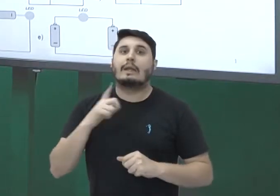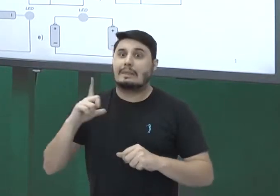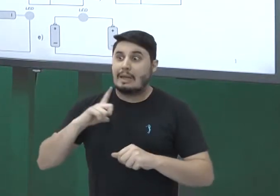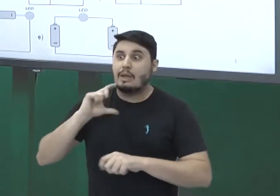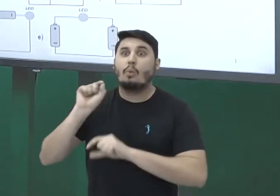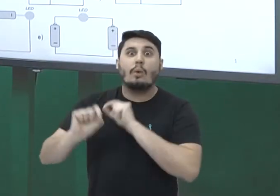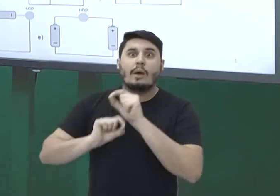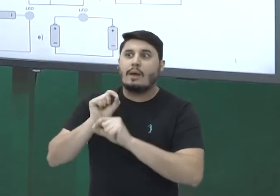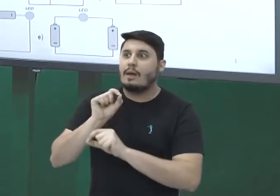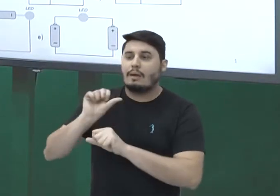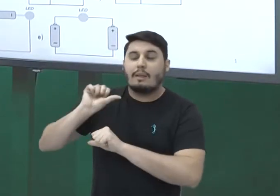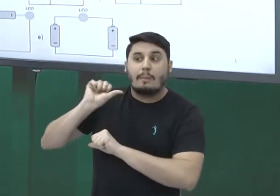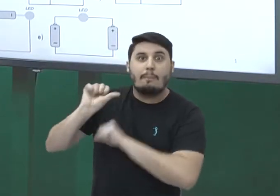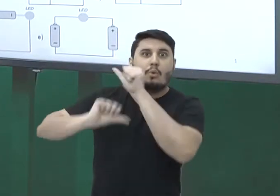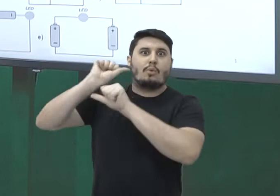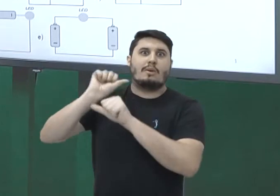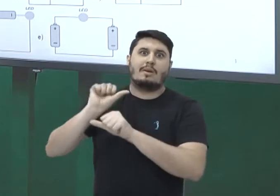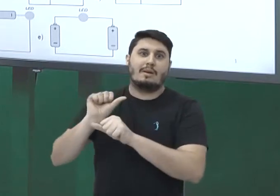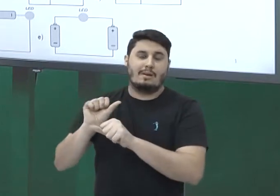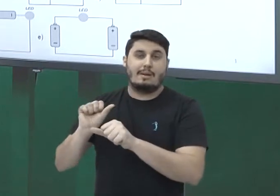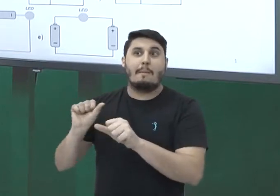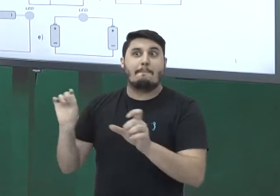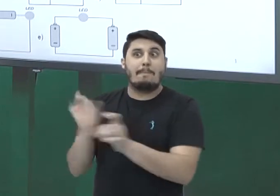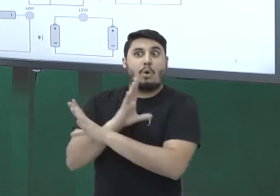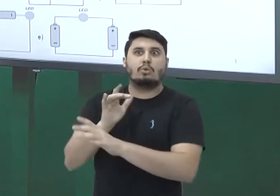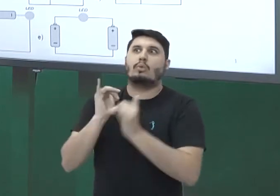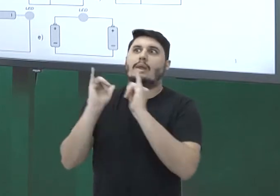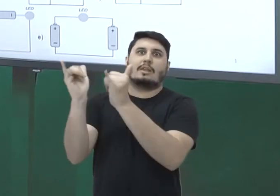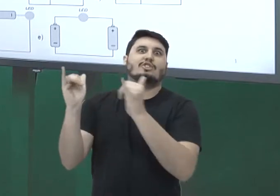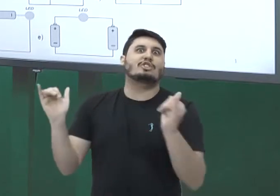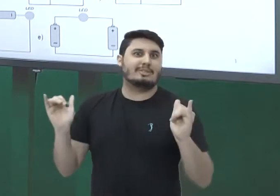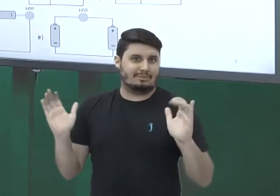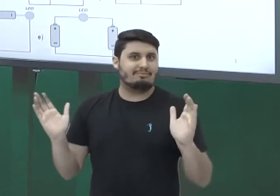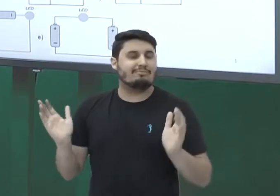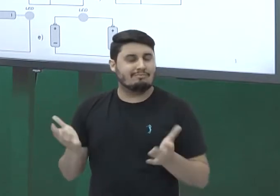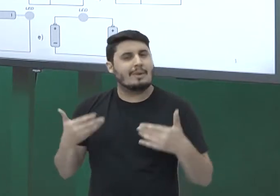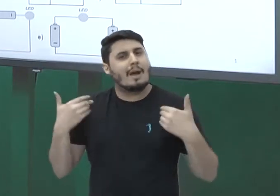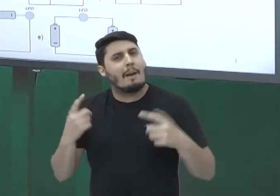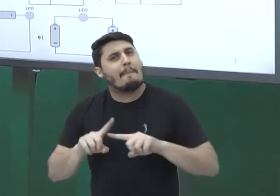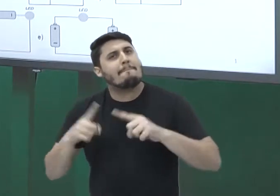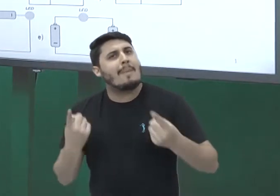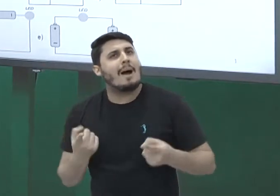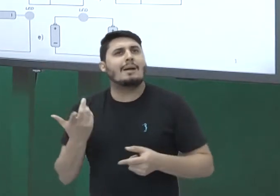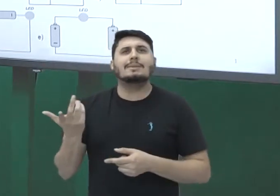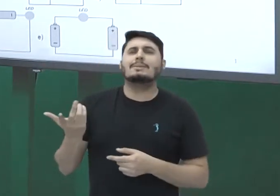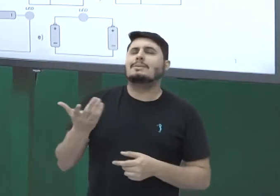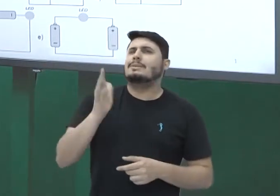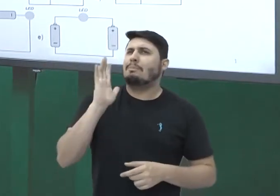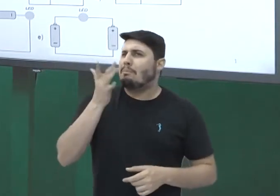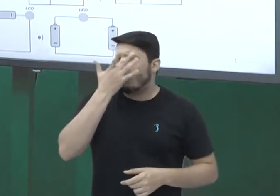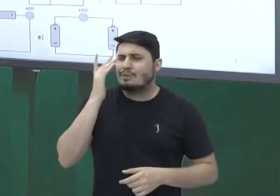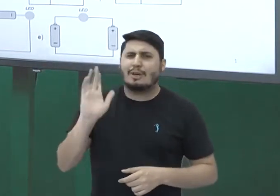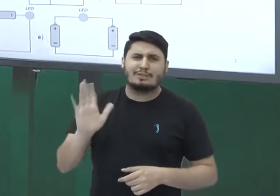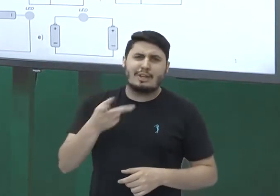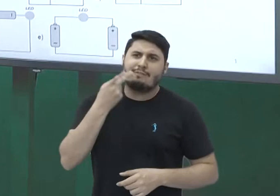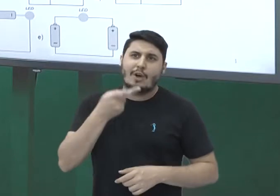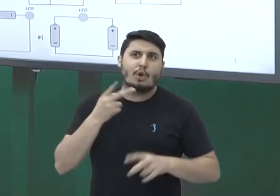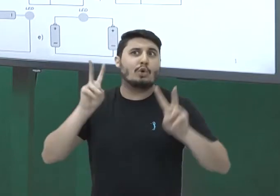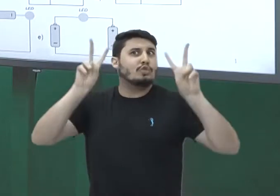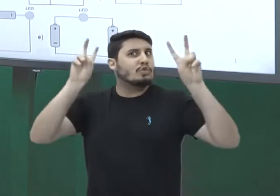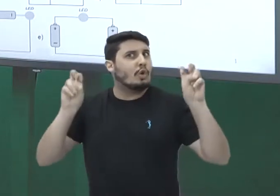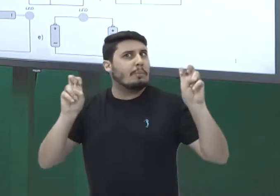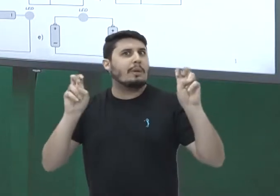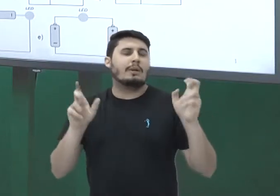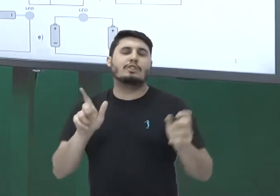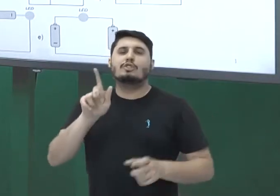massa? Então a gente tem que prestar bastante atenção nisso. Mas professor, eu já ouvi falar de geração de energia, um gerador de energia.